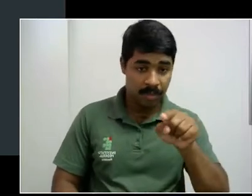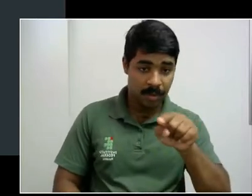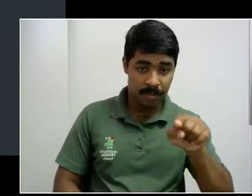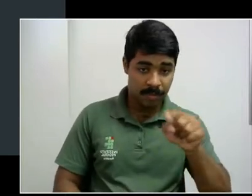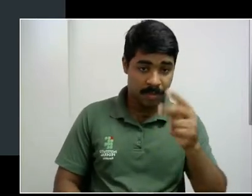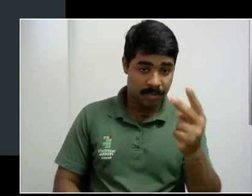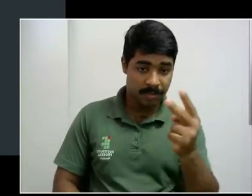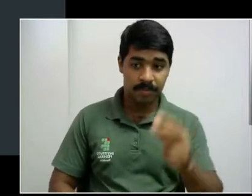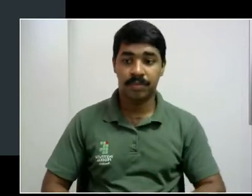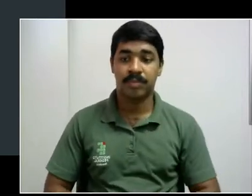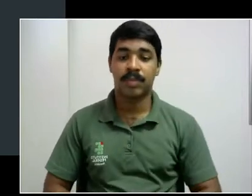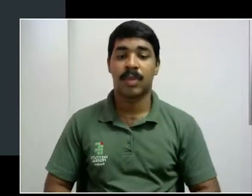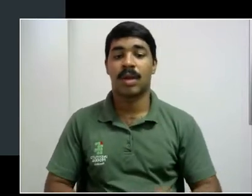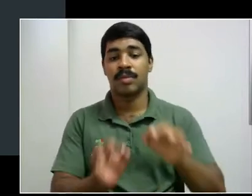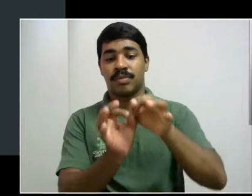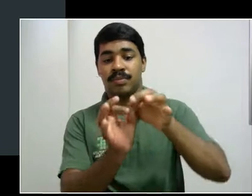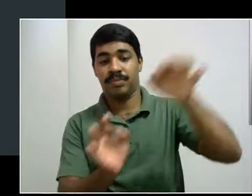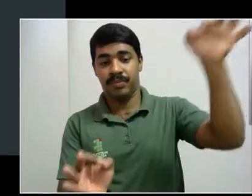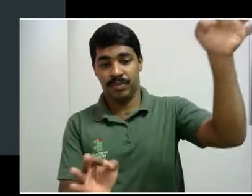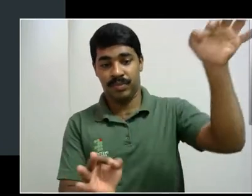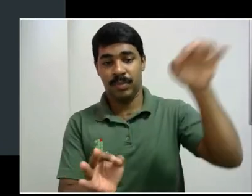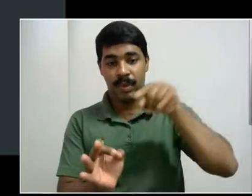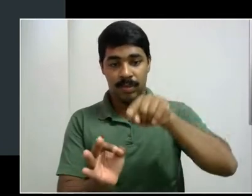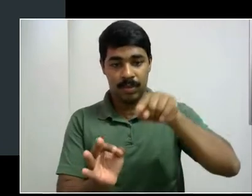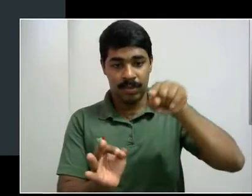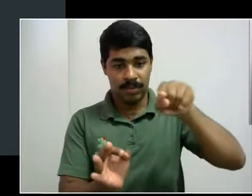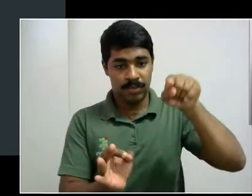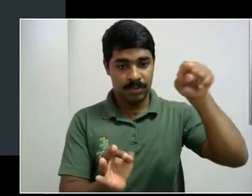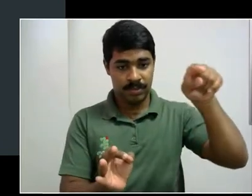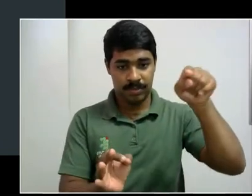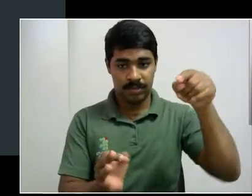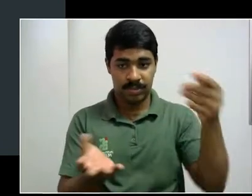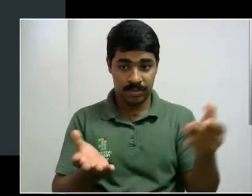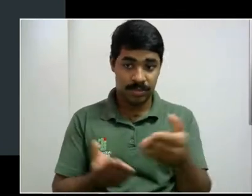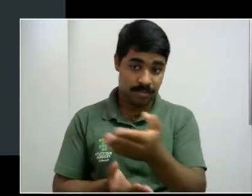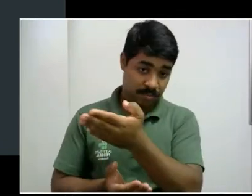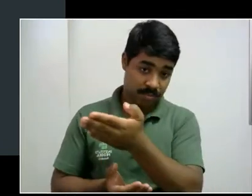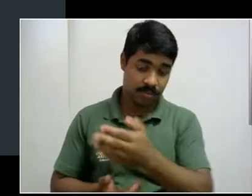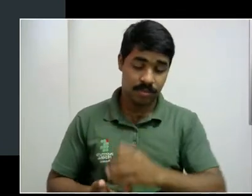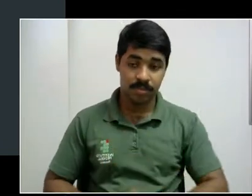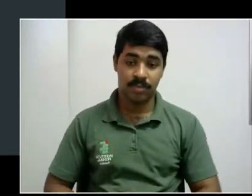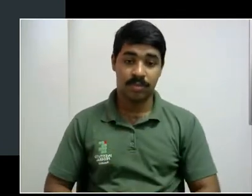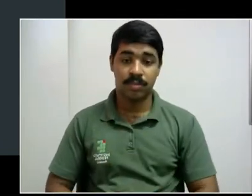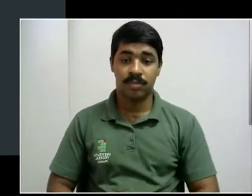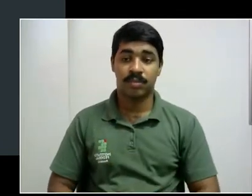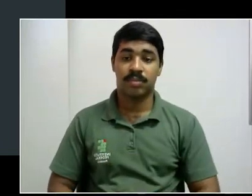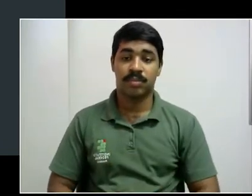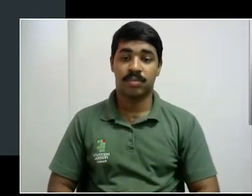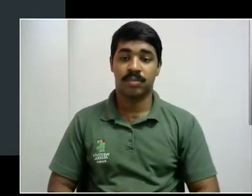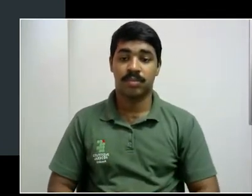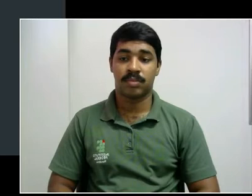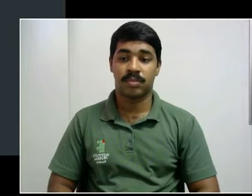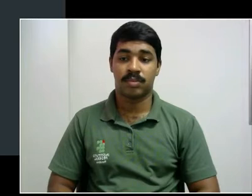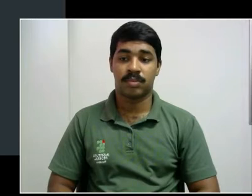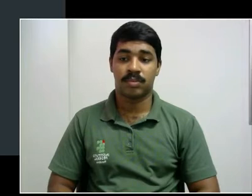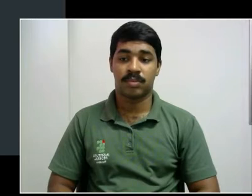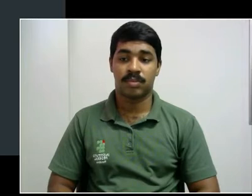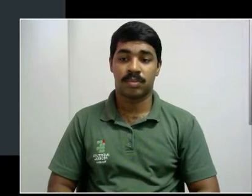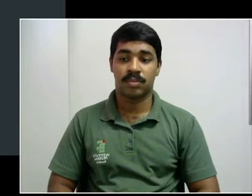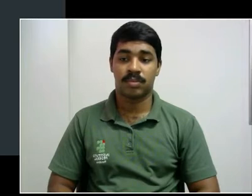Aí traçamos a reta ligando esses pontos e ficaria, essa aqui seria a nossa reta,